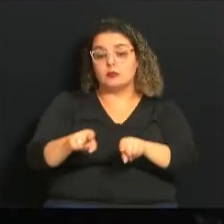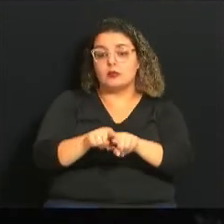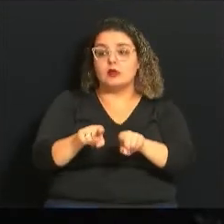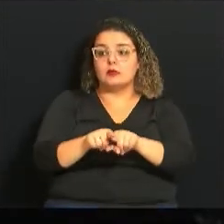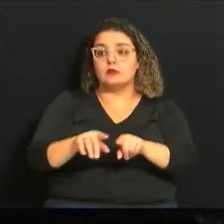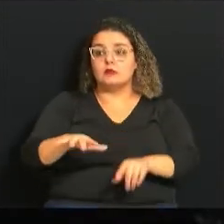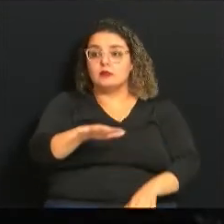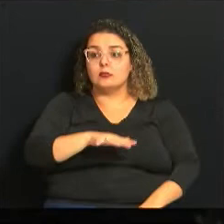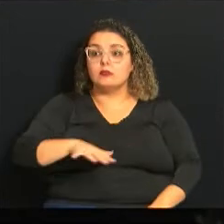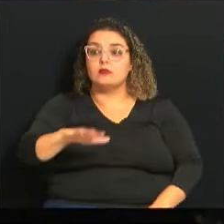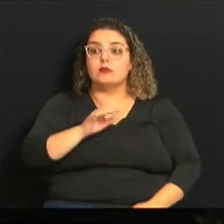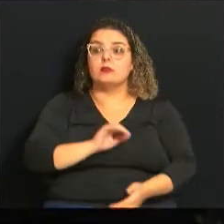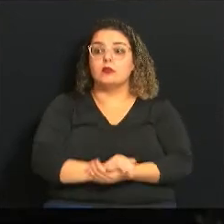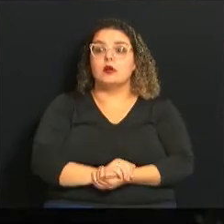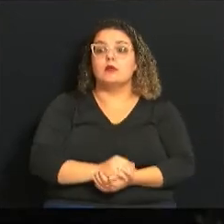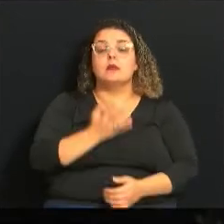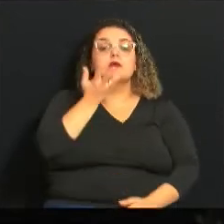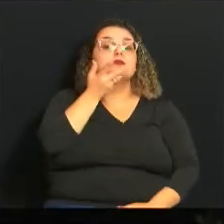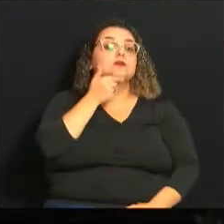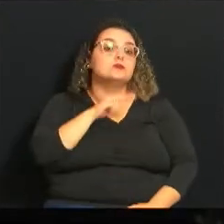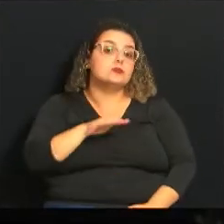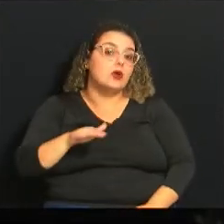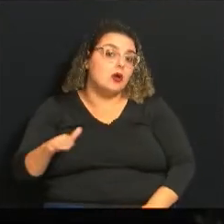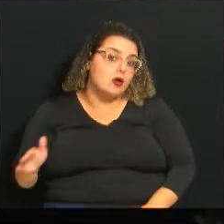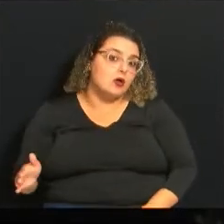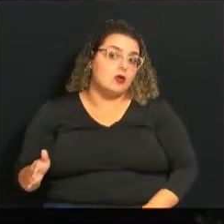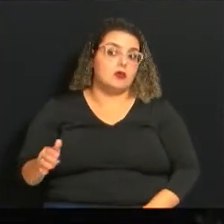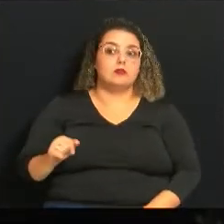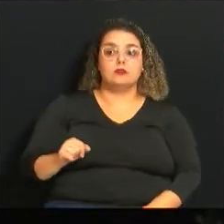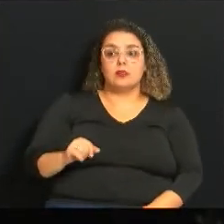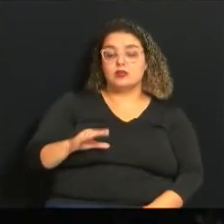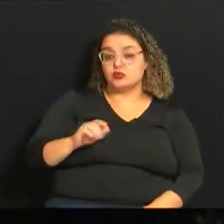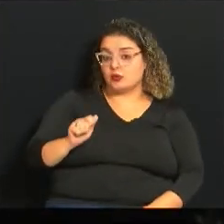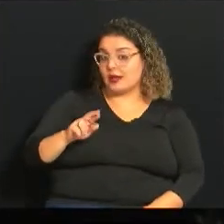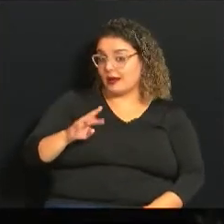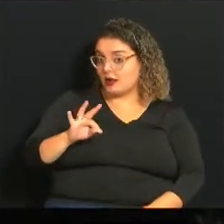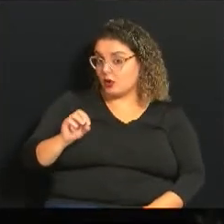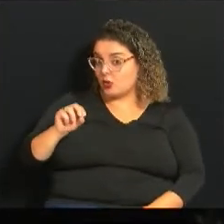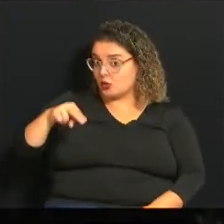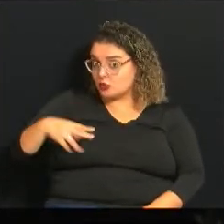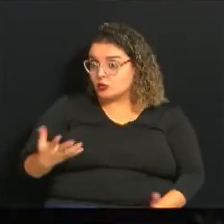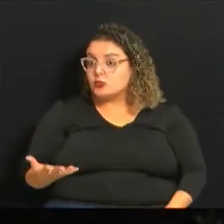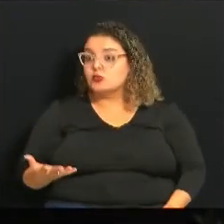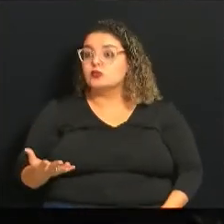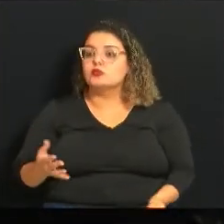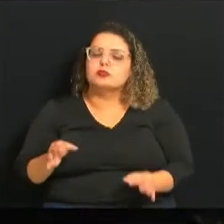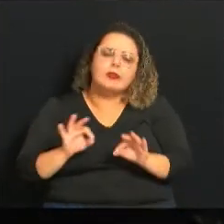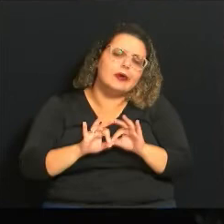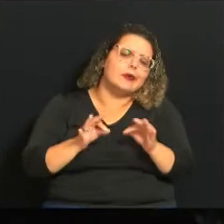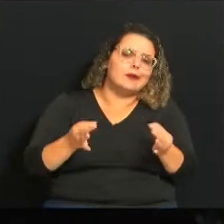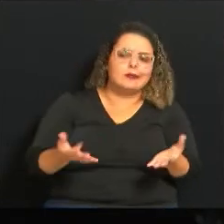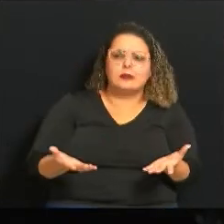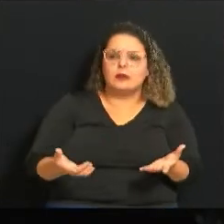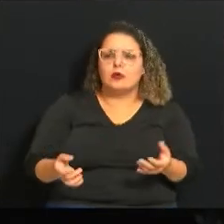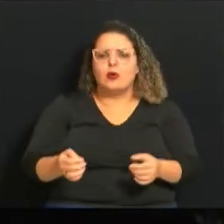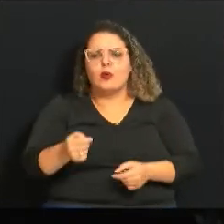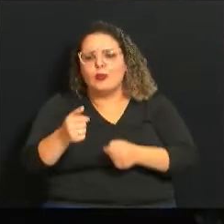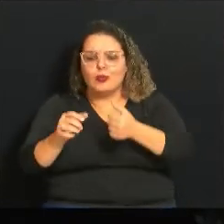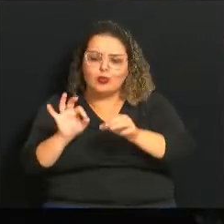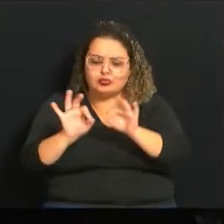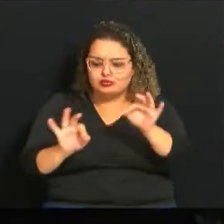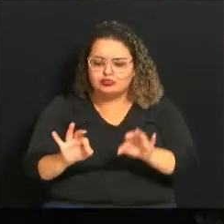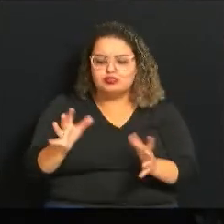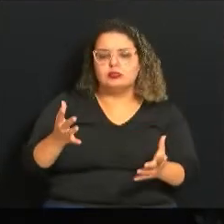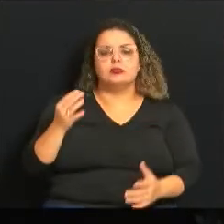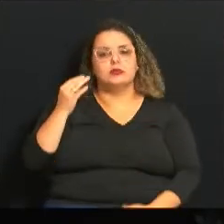do infantil, uma área mais do cartoon, uma área de um desenho bem simples, assim, com poucos traços já transmite a